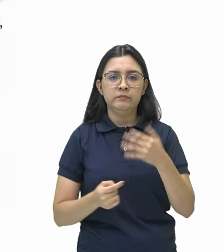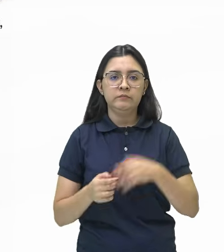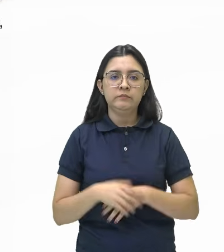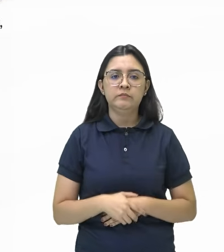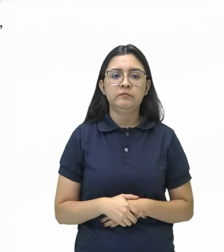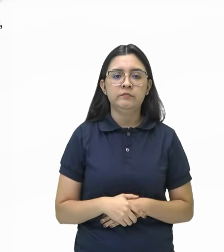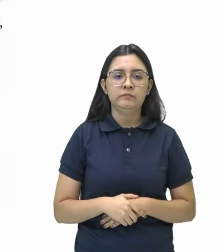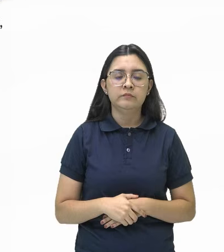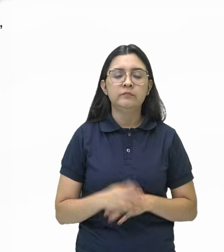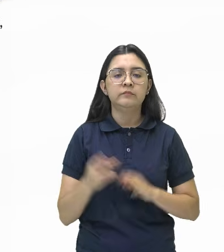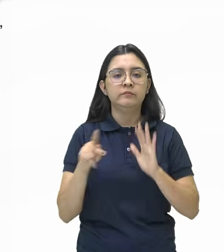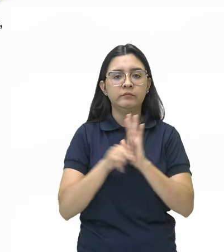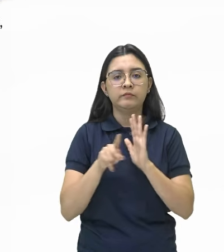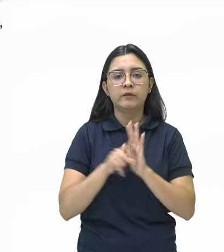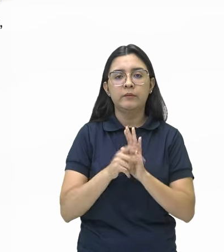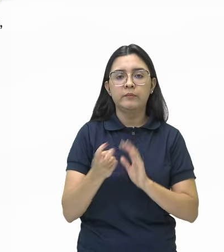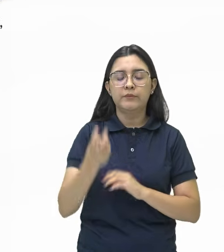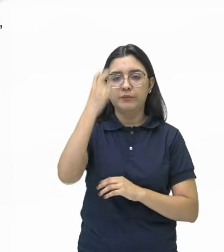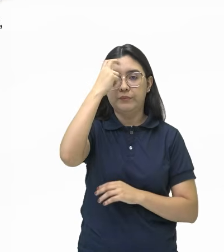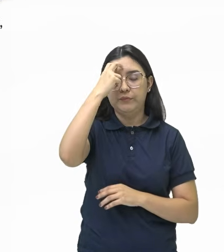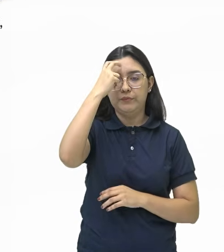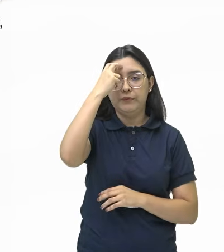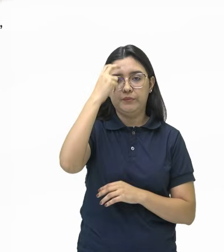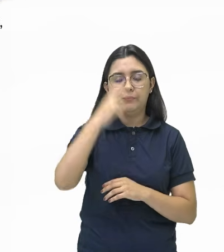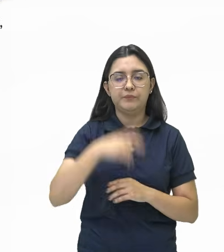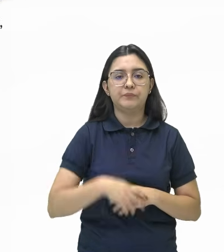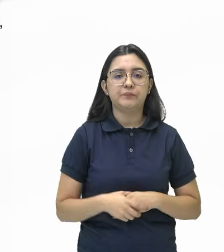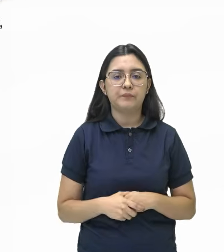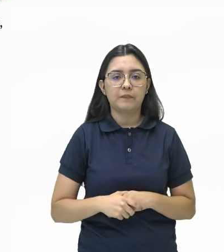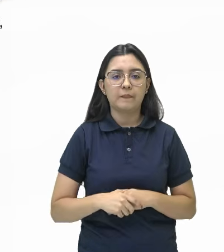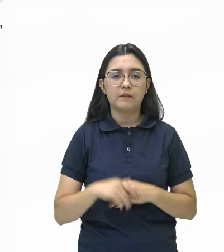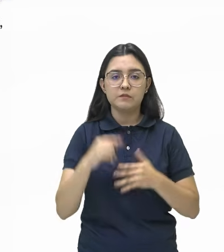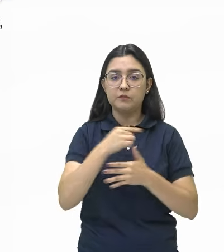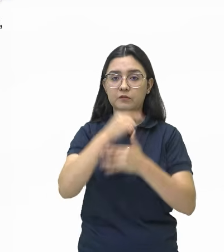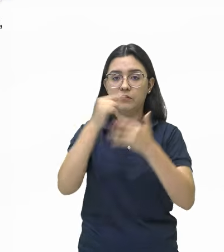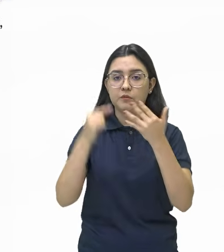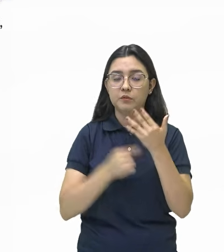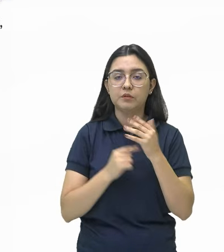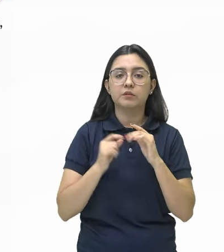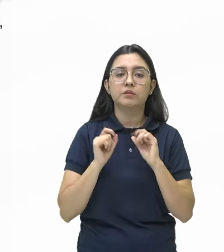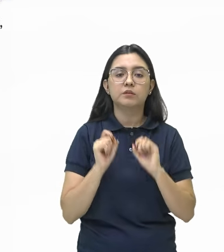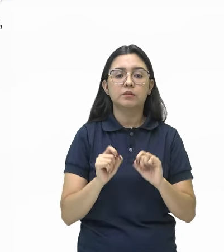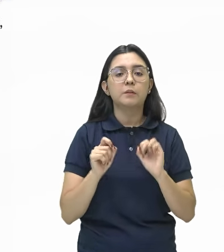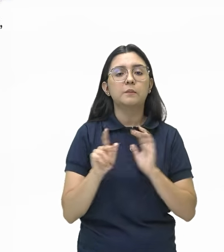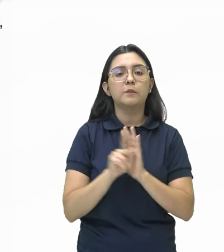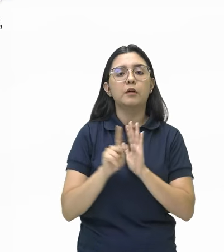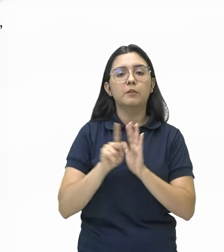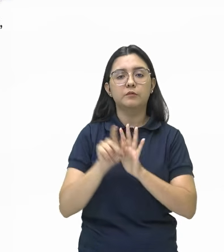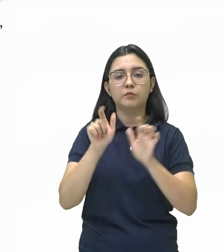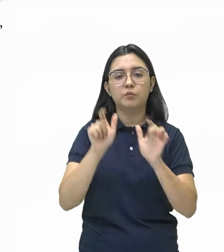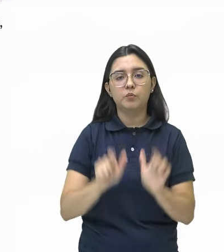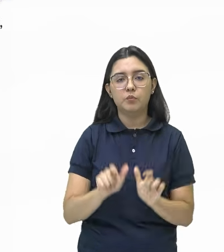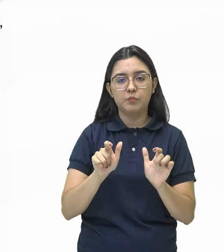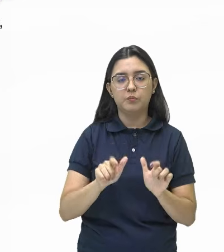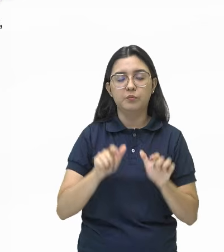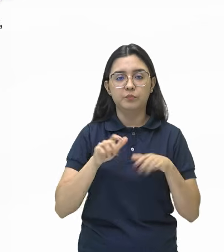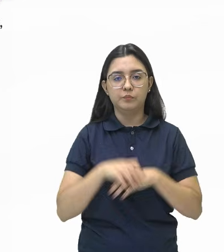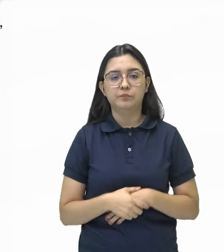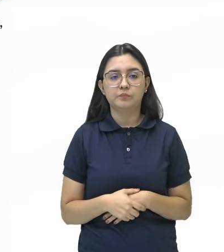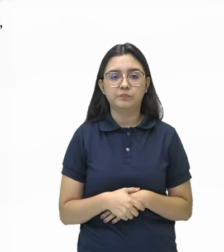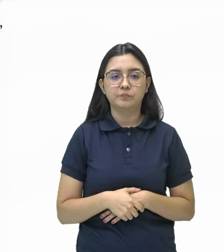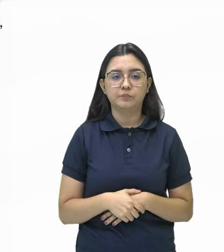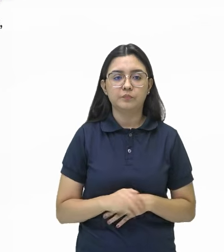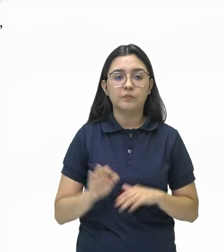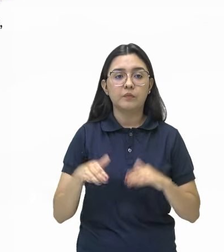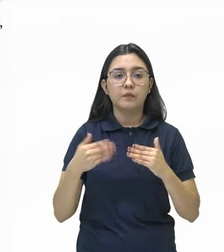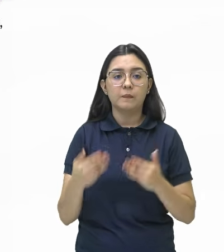são fatores culturais, que são fatores, né, locais.